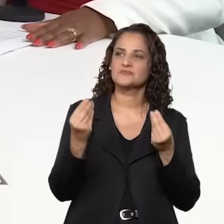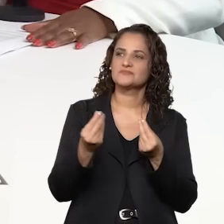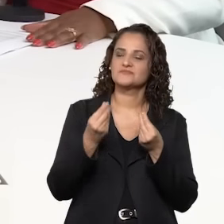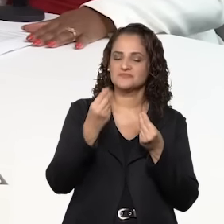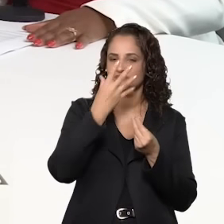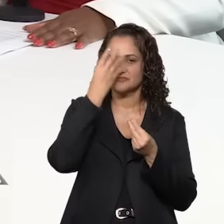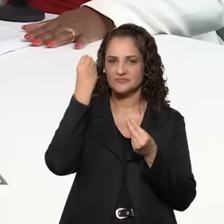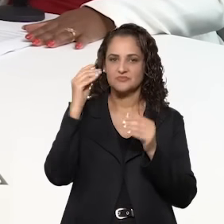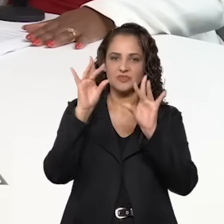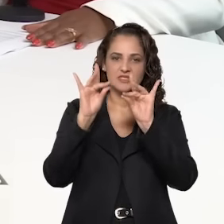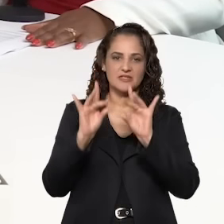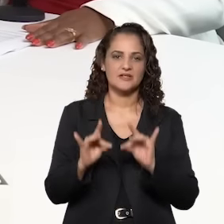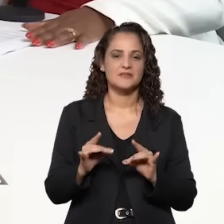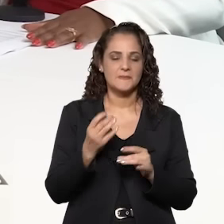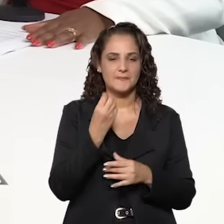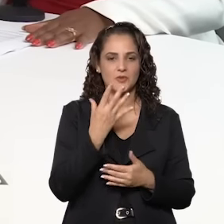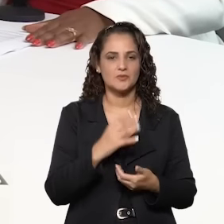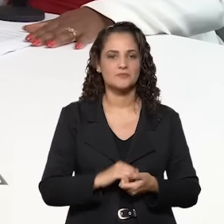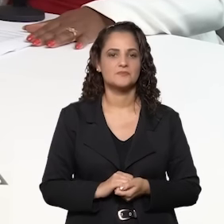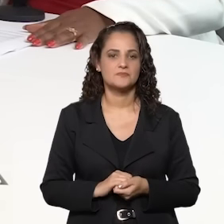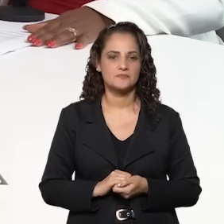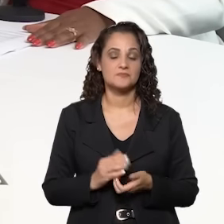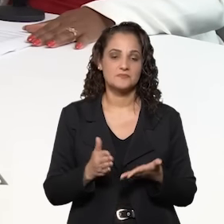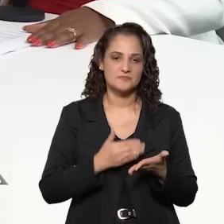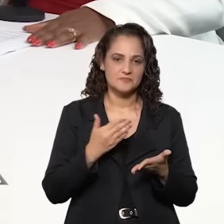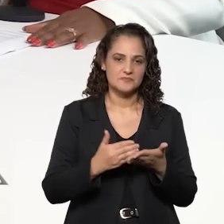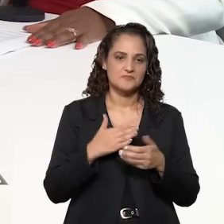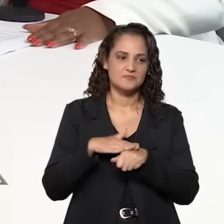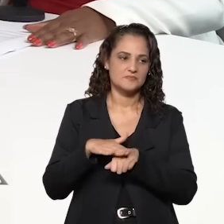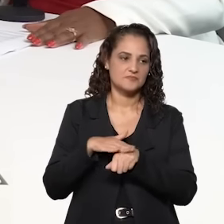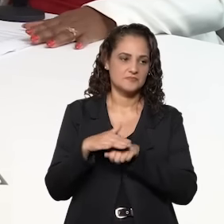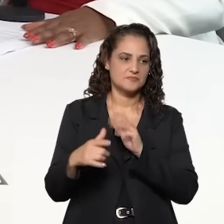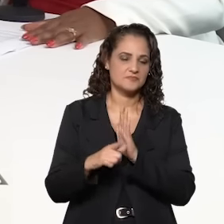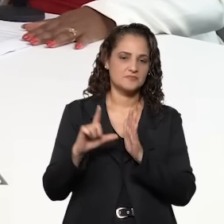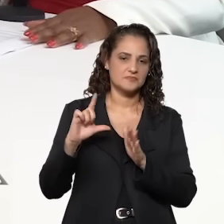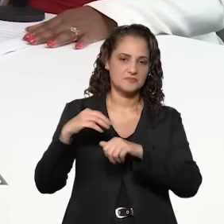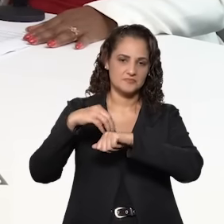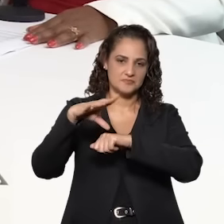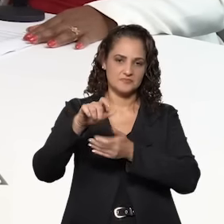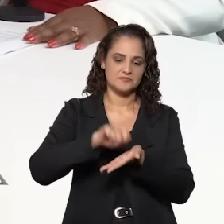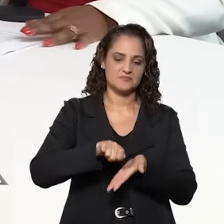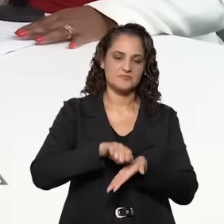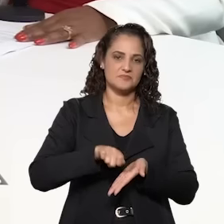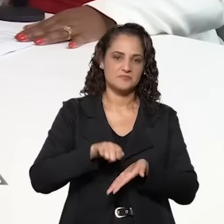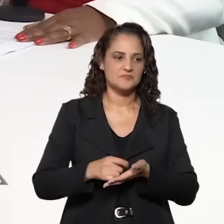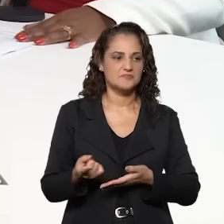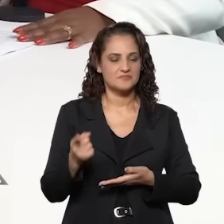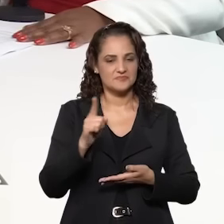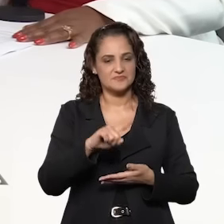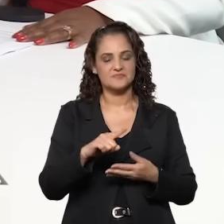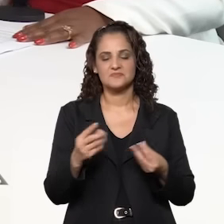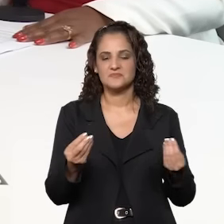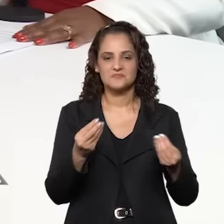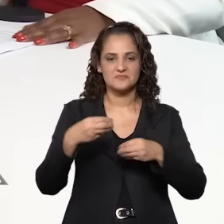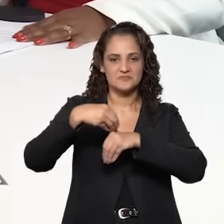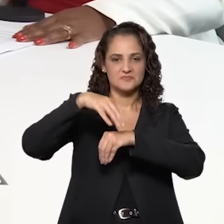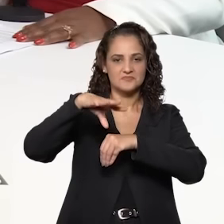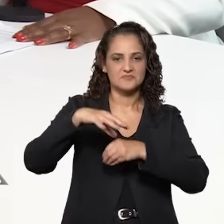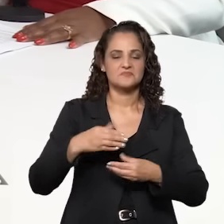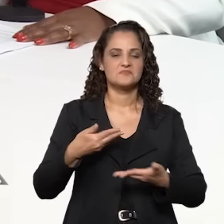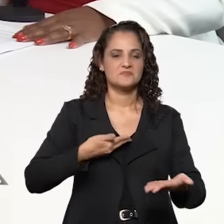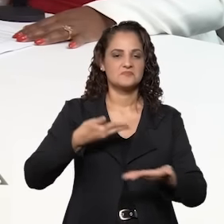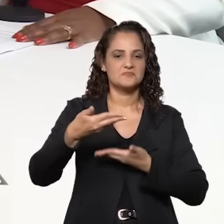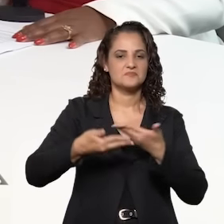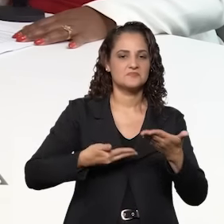eh os detalhes deste livro muito bom sobre o livro A gente tava conversando antes então essa dica tá anotada e você Jorgete tem alguma